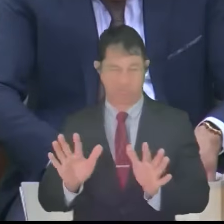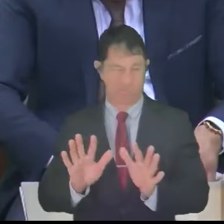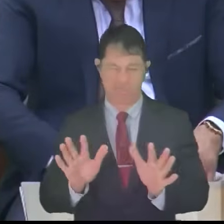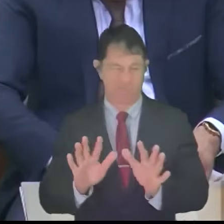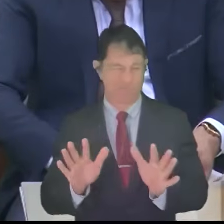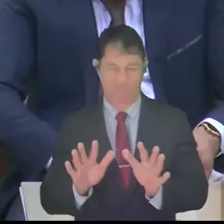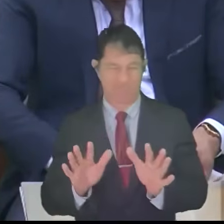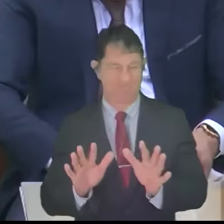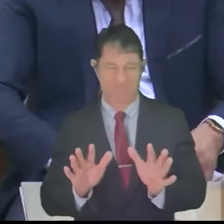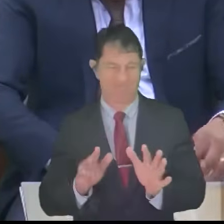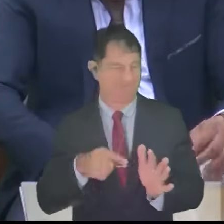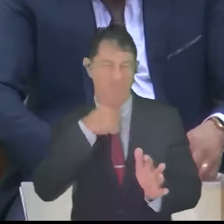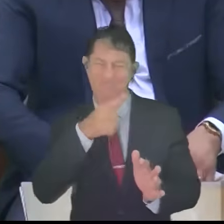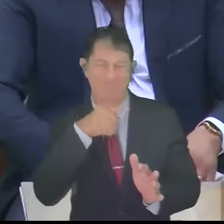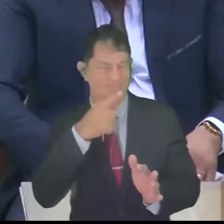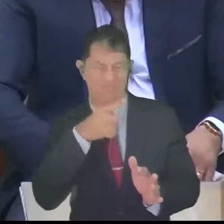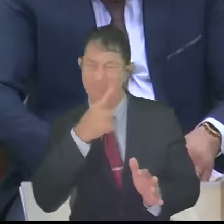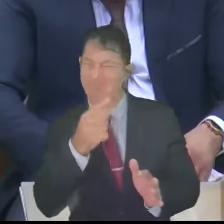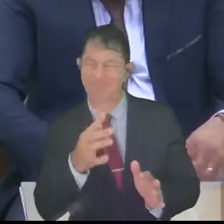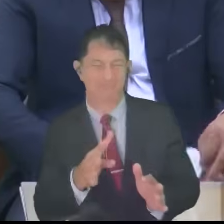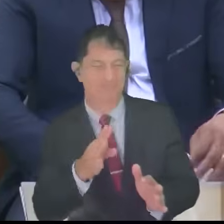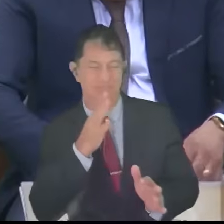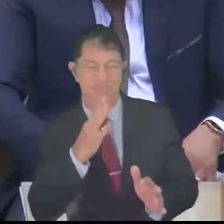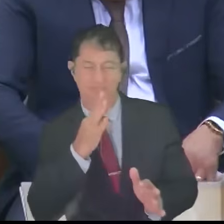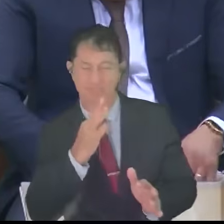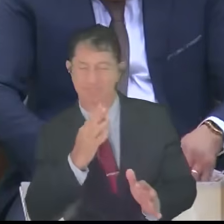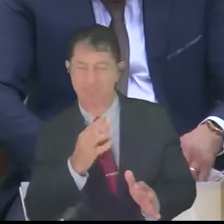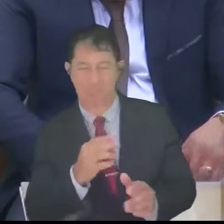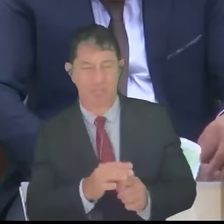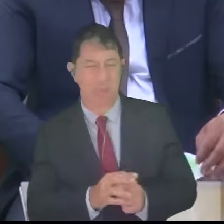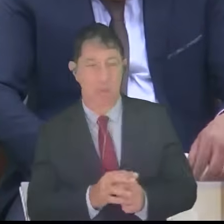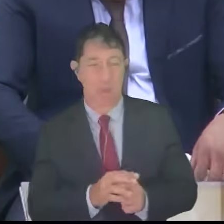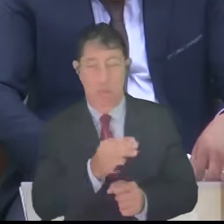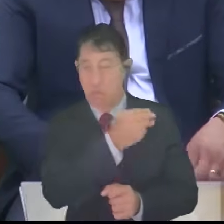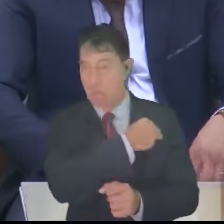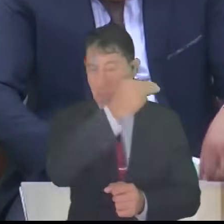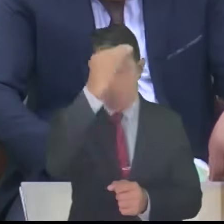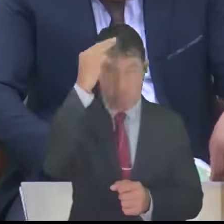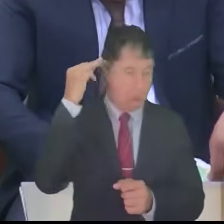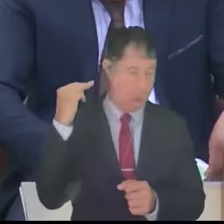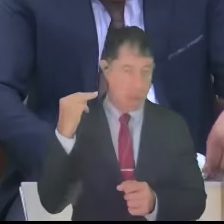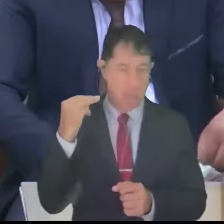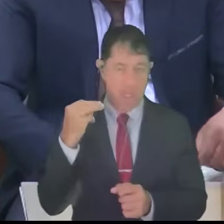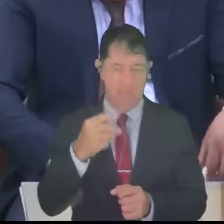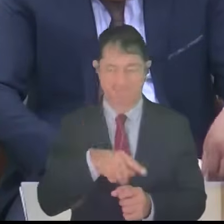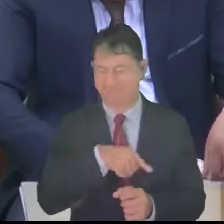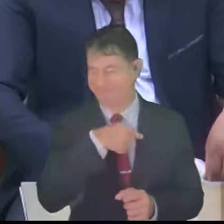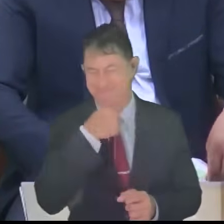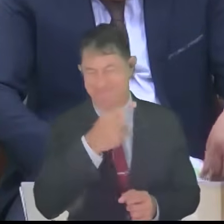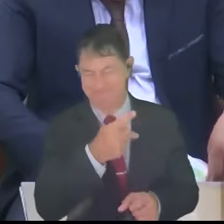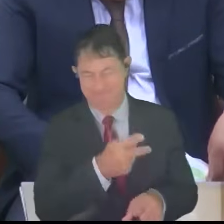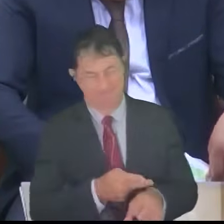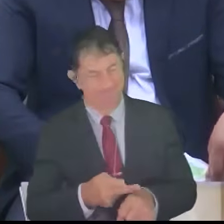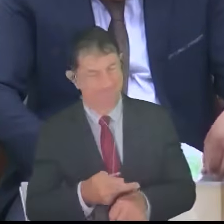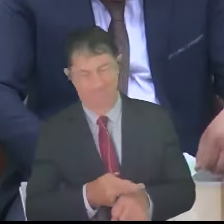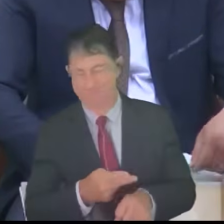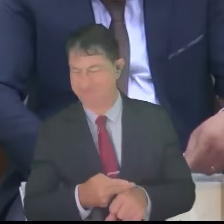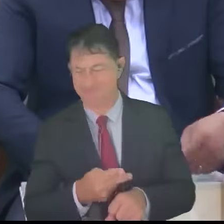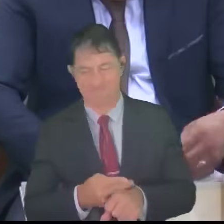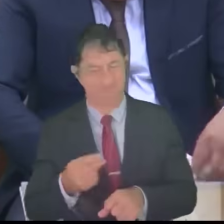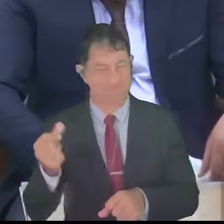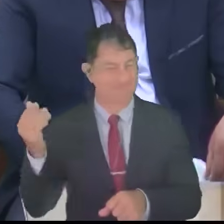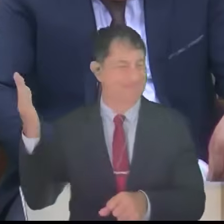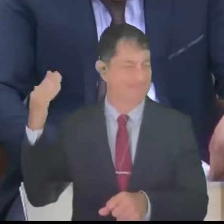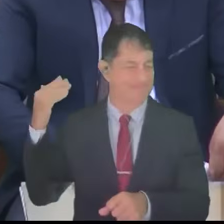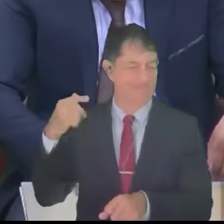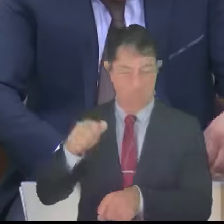você buscar na Virgem, não adianta você buscar nos santos do passado, em Abraão,